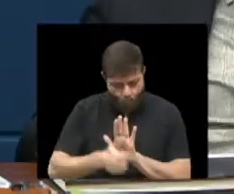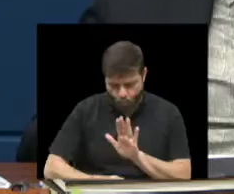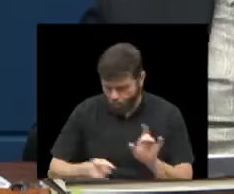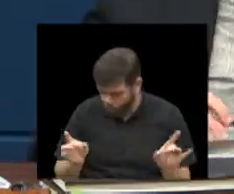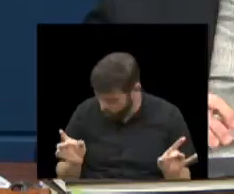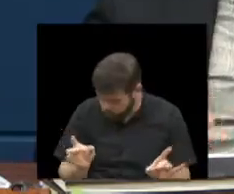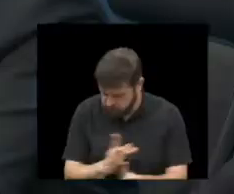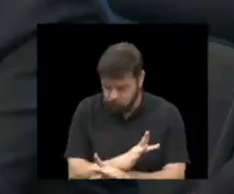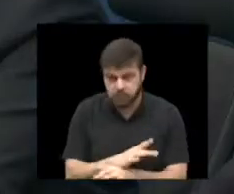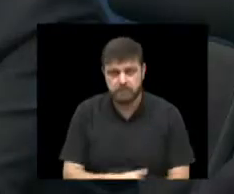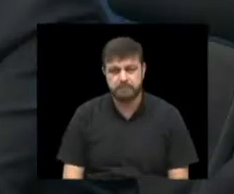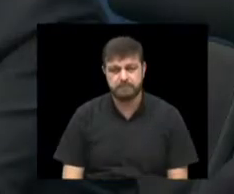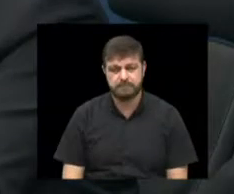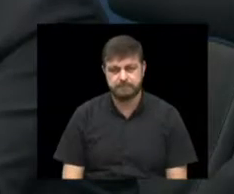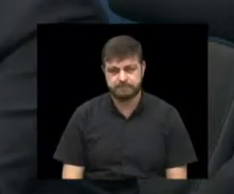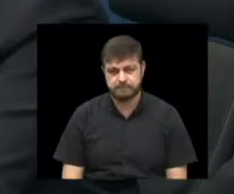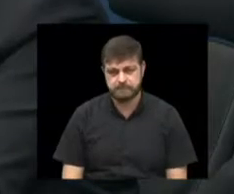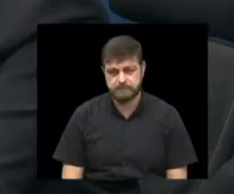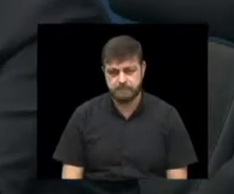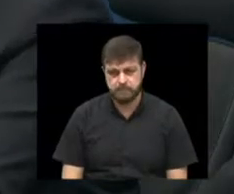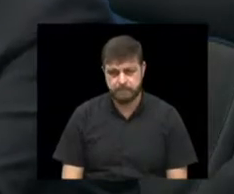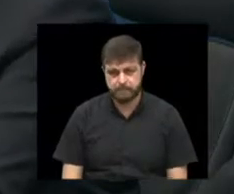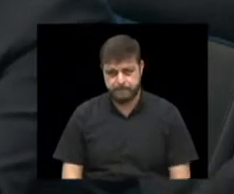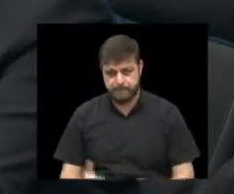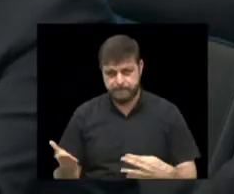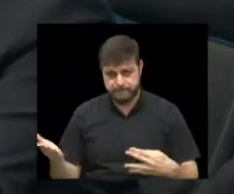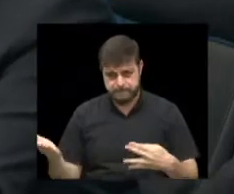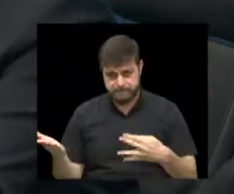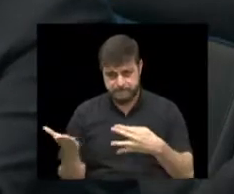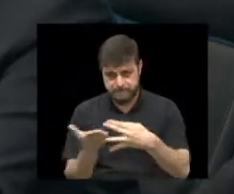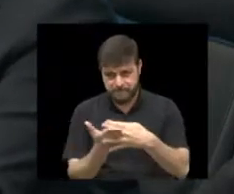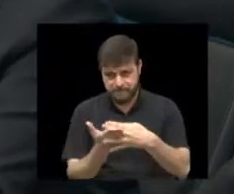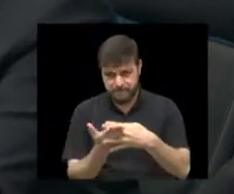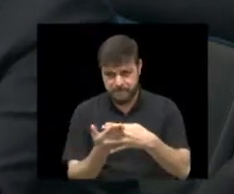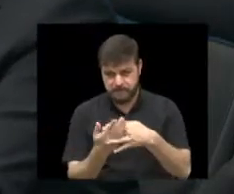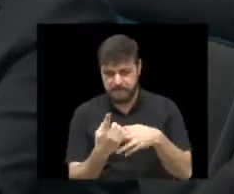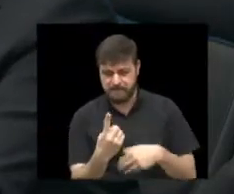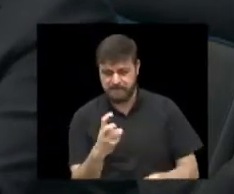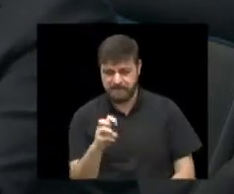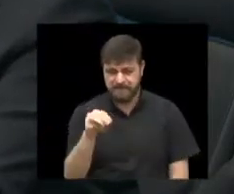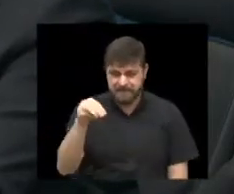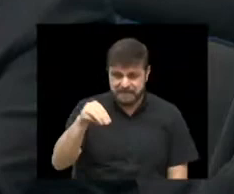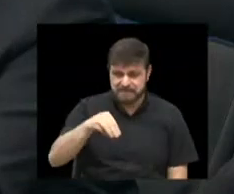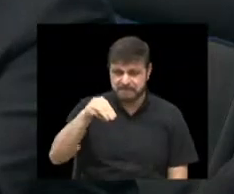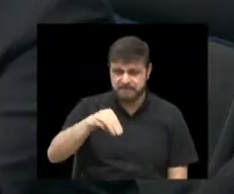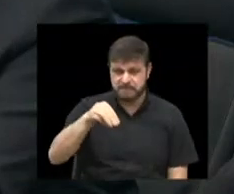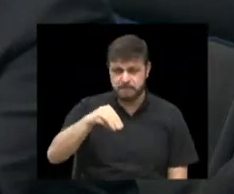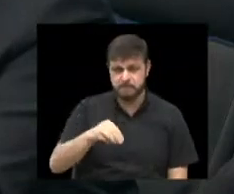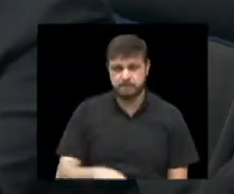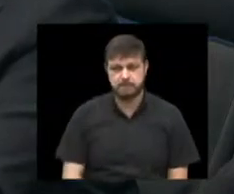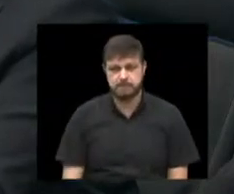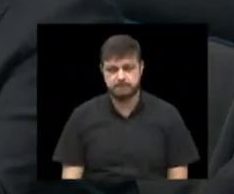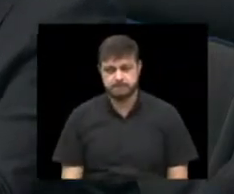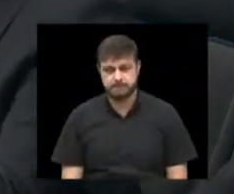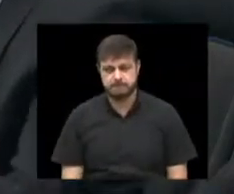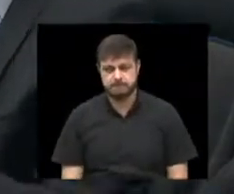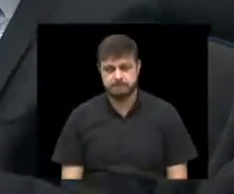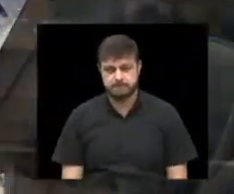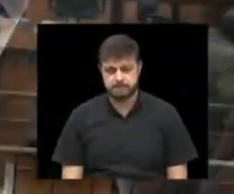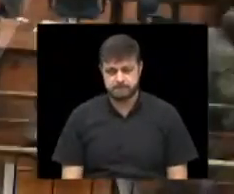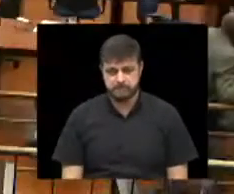vereadores inscritos. Não havendo mais vereadores inscritos, eu suspendo a reunião por 15 minutos regimentais.